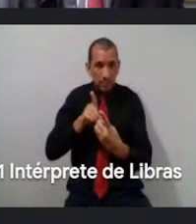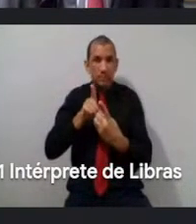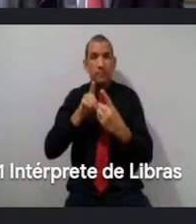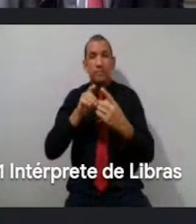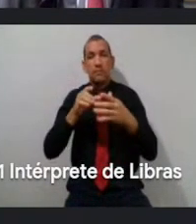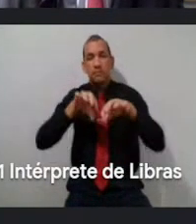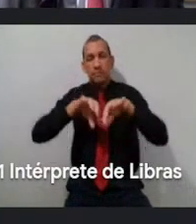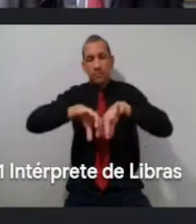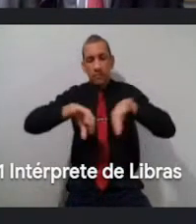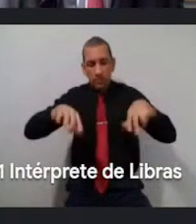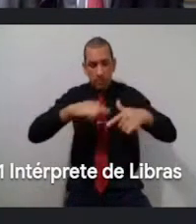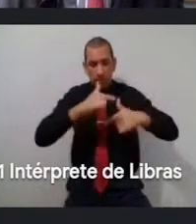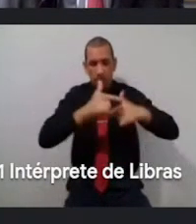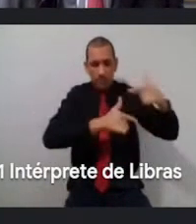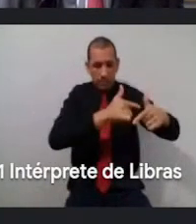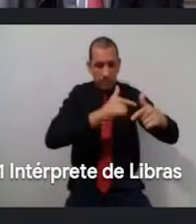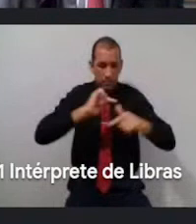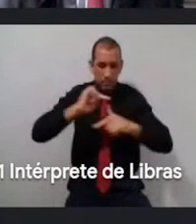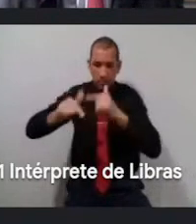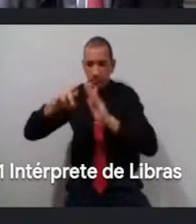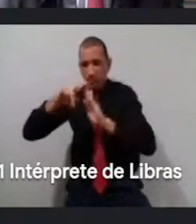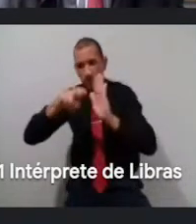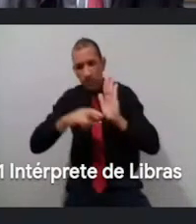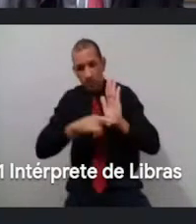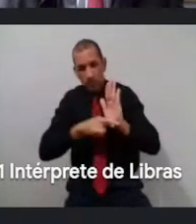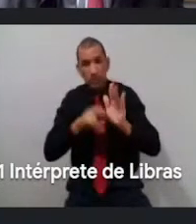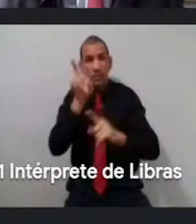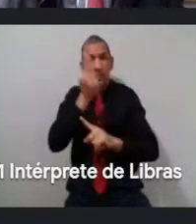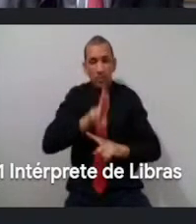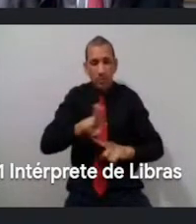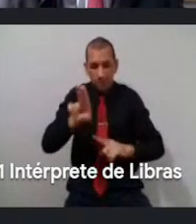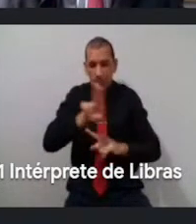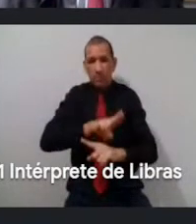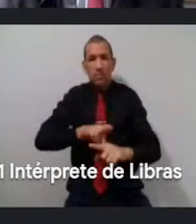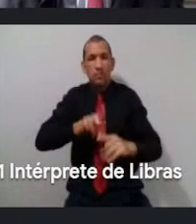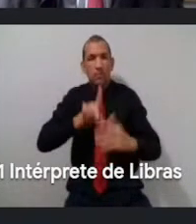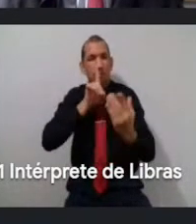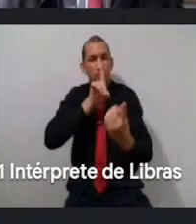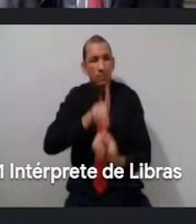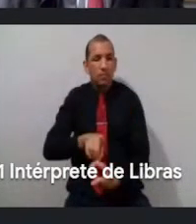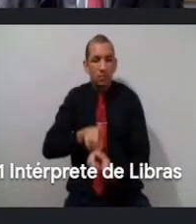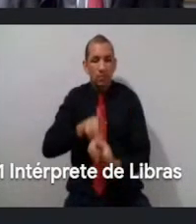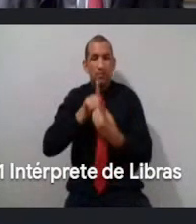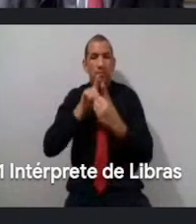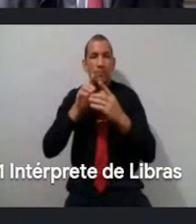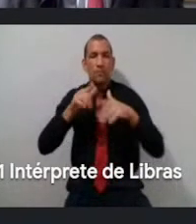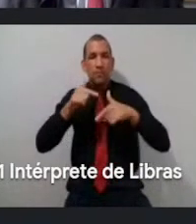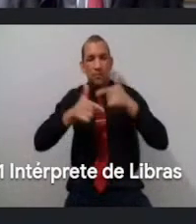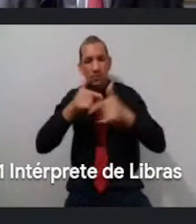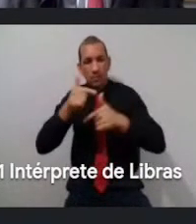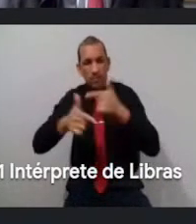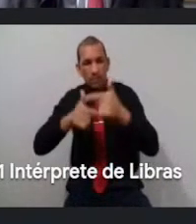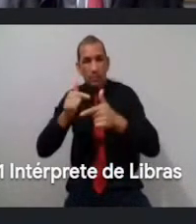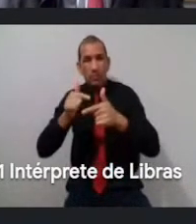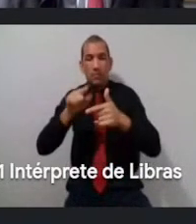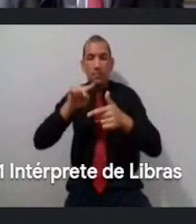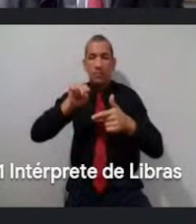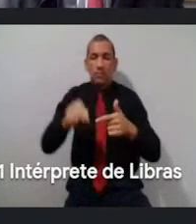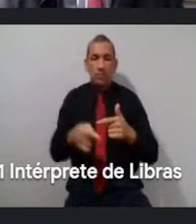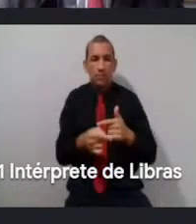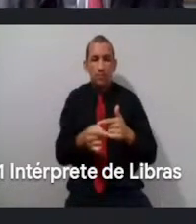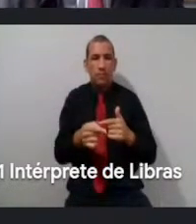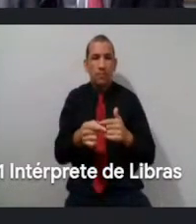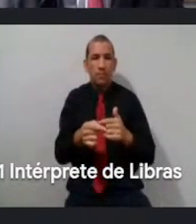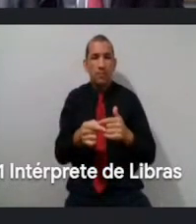divisão de equipe de trabalho e regras necessárias à utilização dos atendimentos e das atividades respectivas,